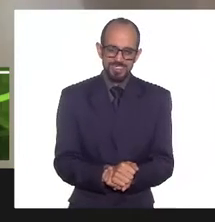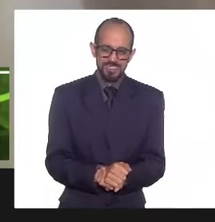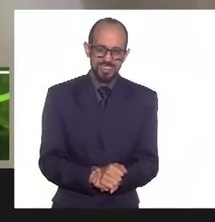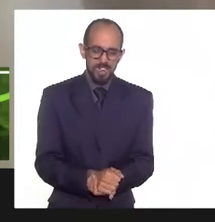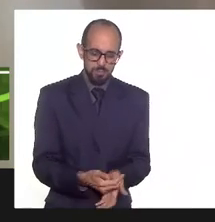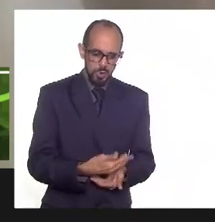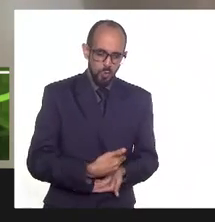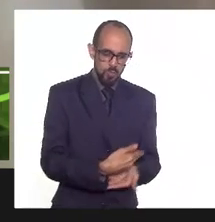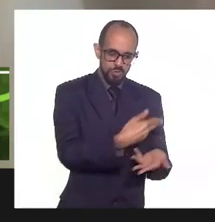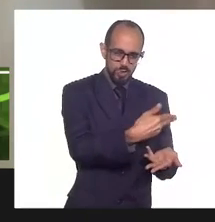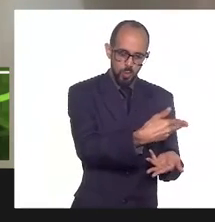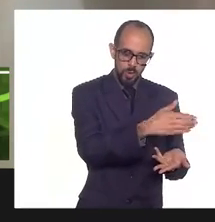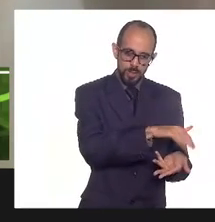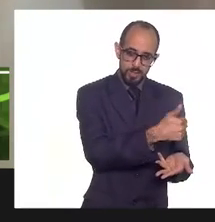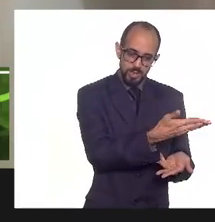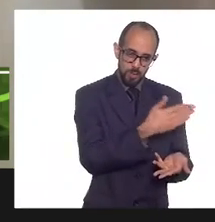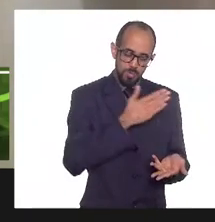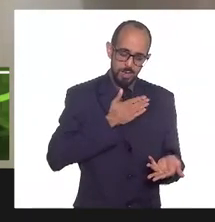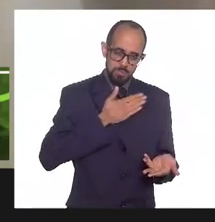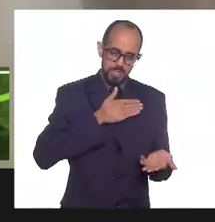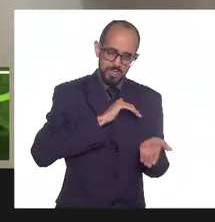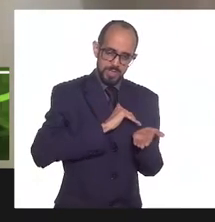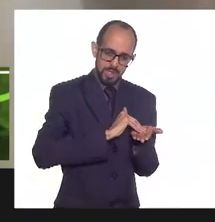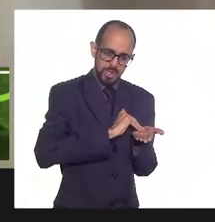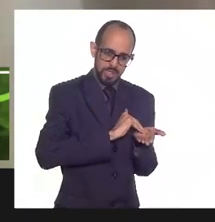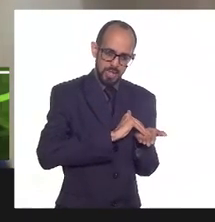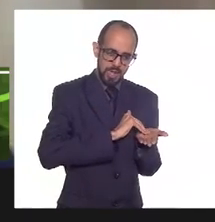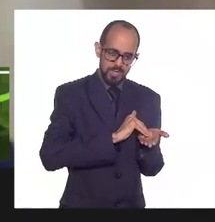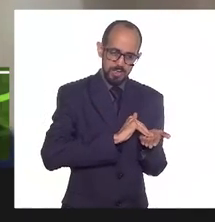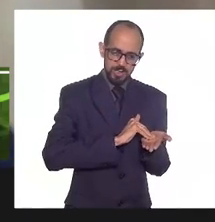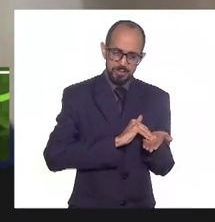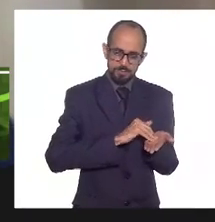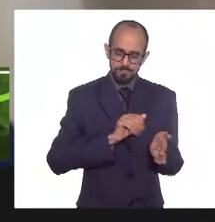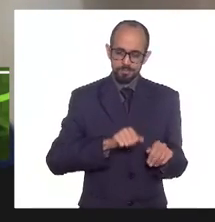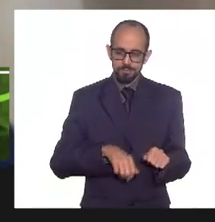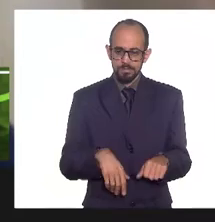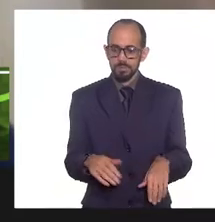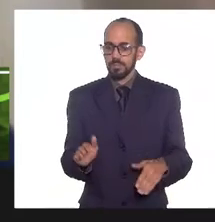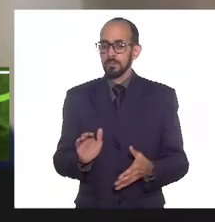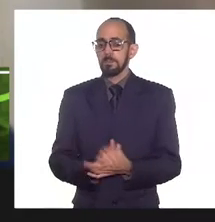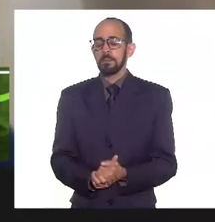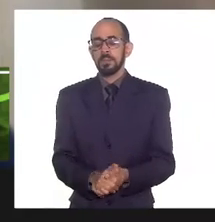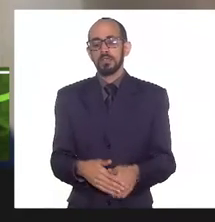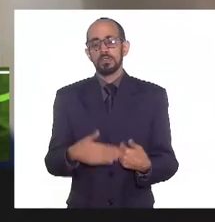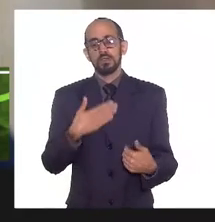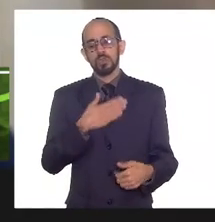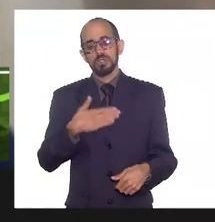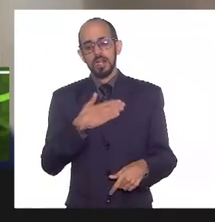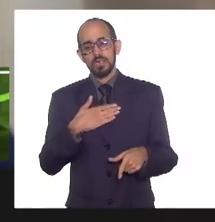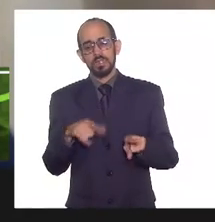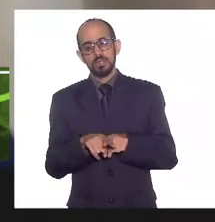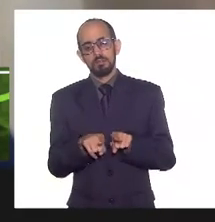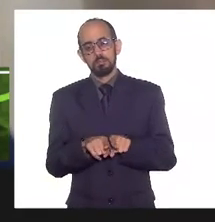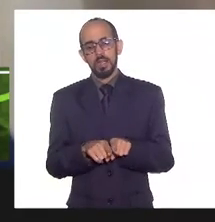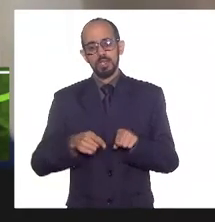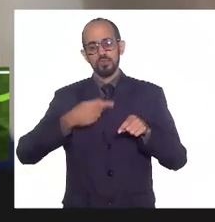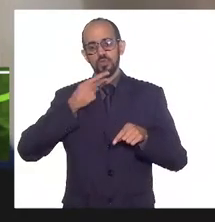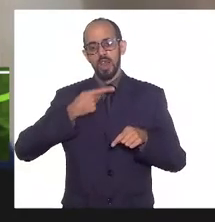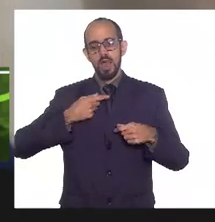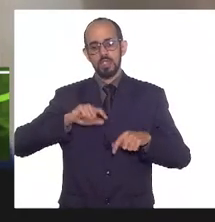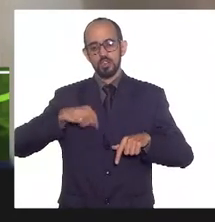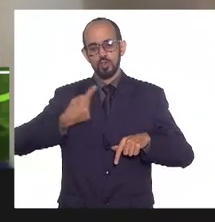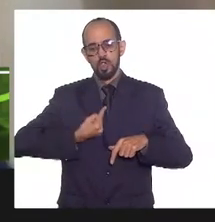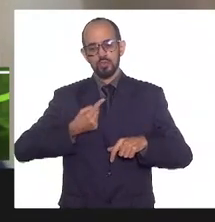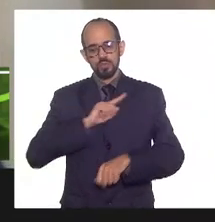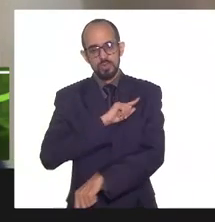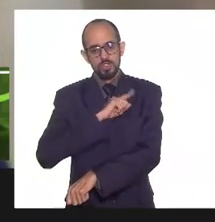convidou então através da minha secretária eu estou aqui por isso fazer isso e finalmente gostaria de dizer o seguinte nós precisamos fazer um esforço